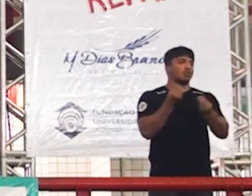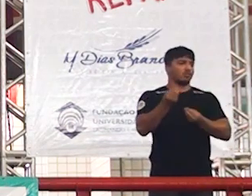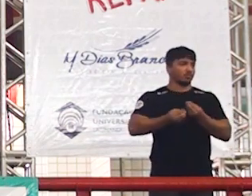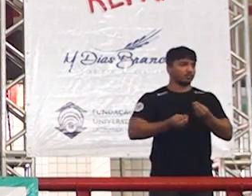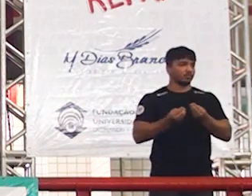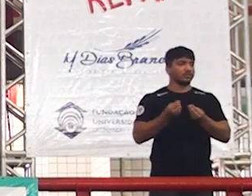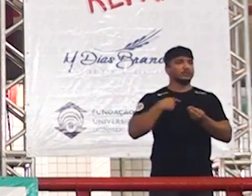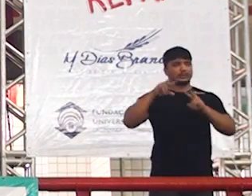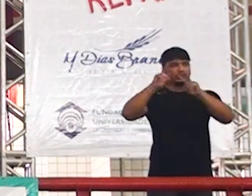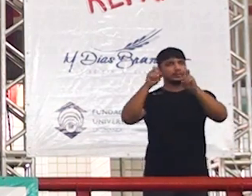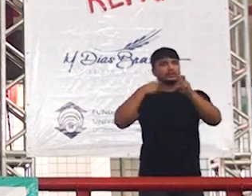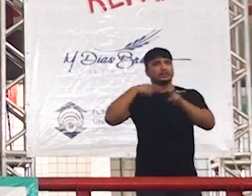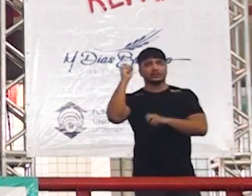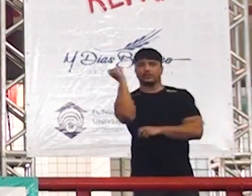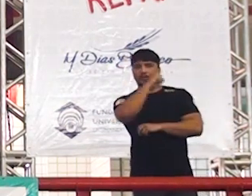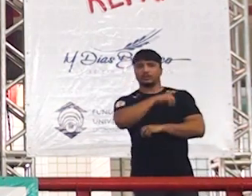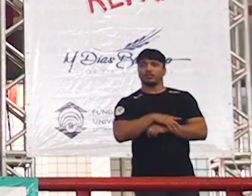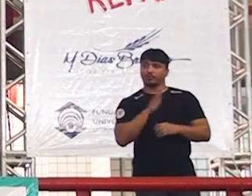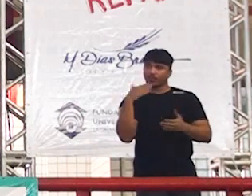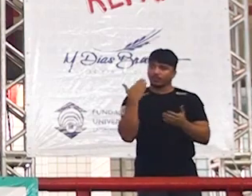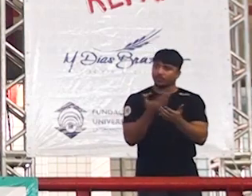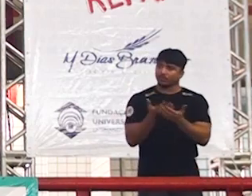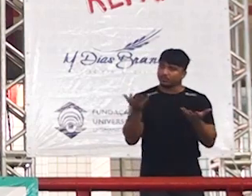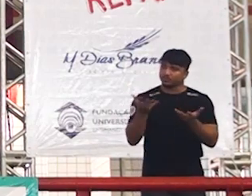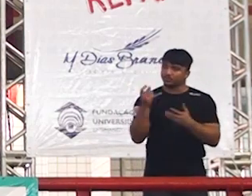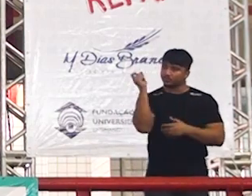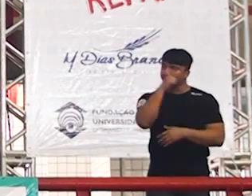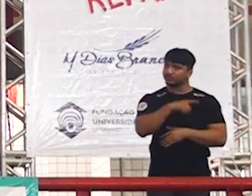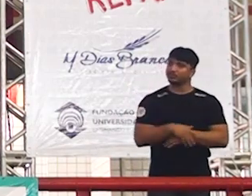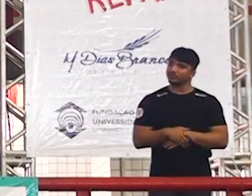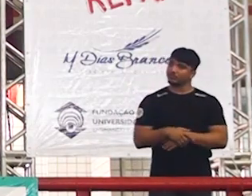Esse tema foi complicado na época. Seria complicado até hoje.